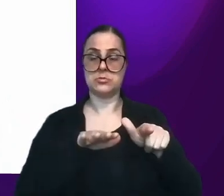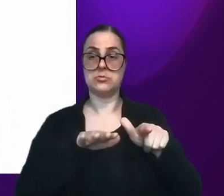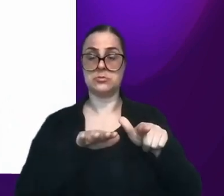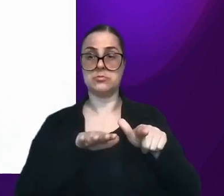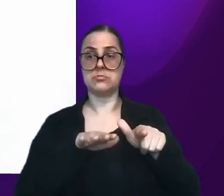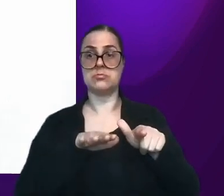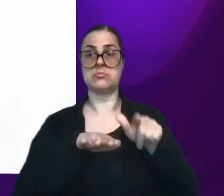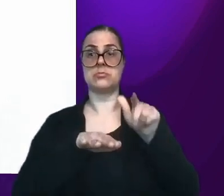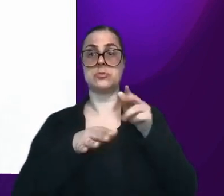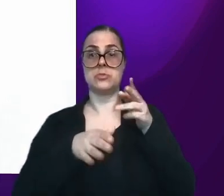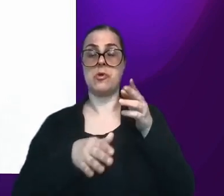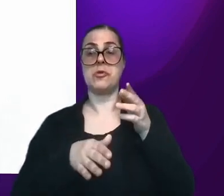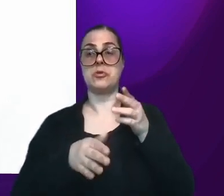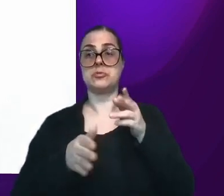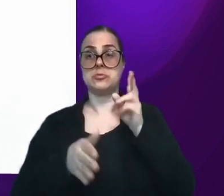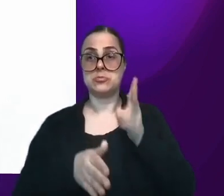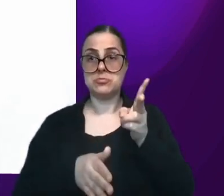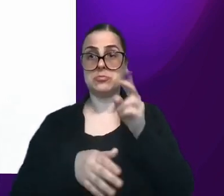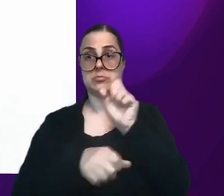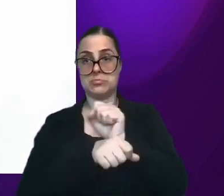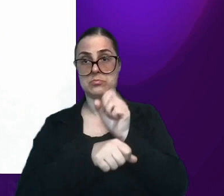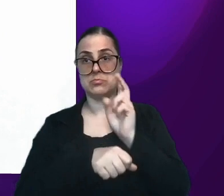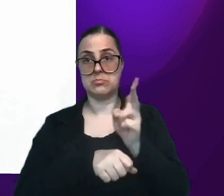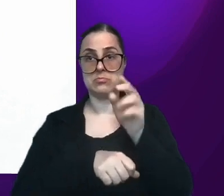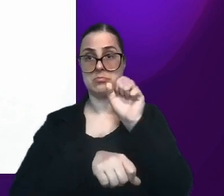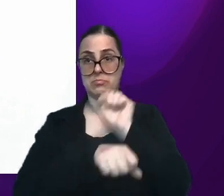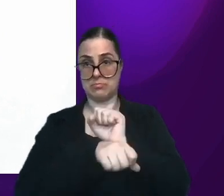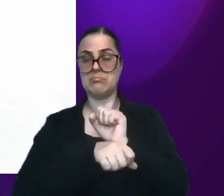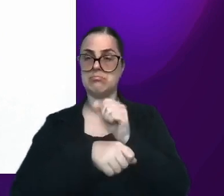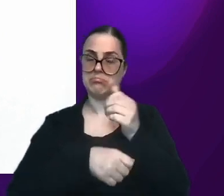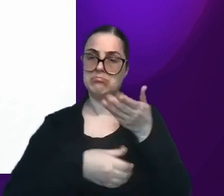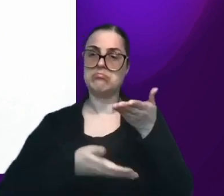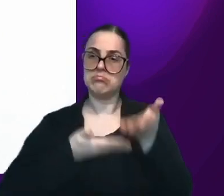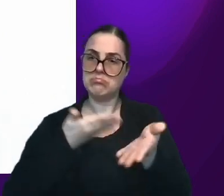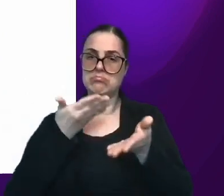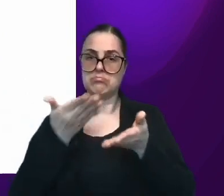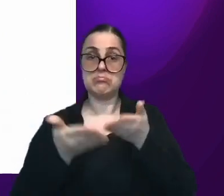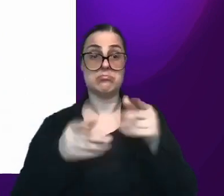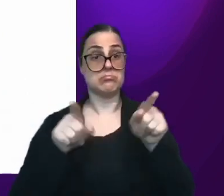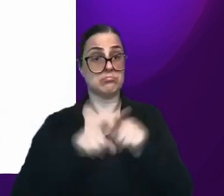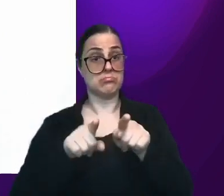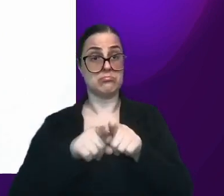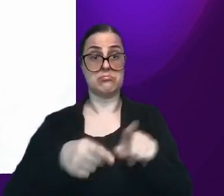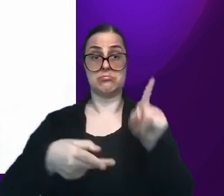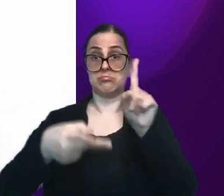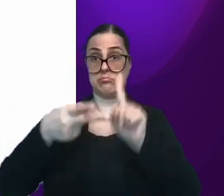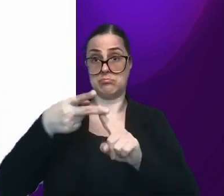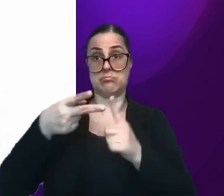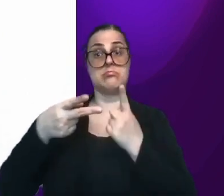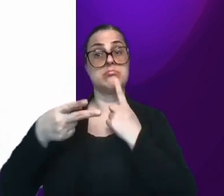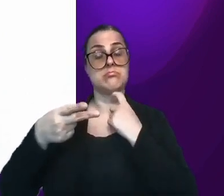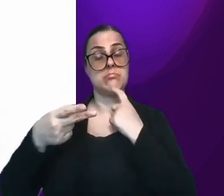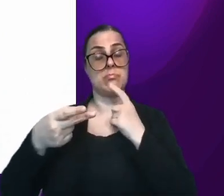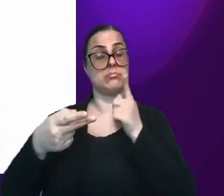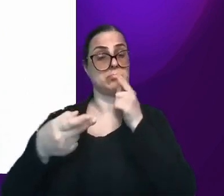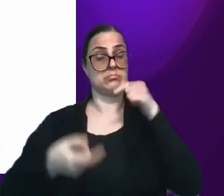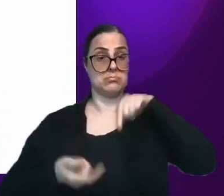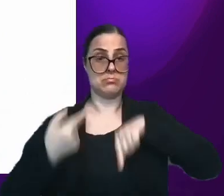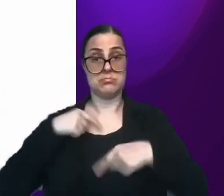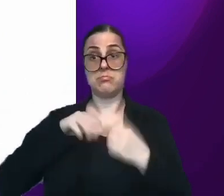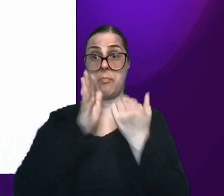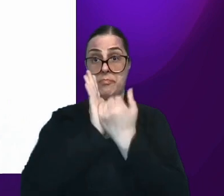adequado. A hemodiálise estendida para aqueles pacientes que precisam ultrafiltração em uma dose um pouco maior, com